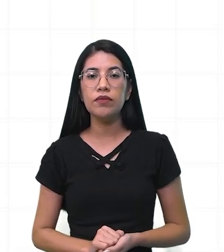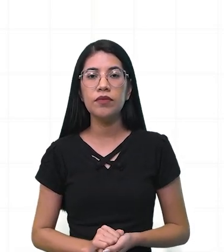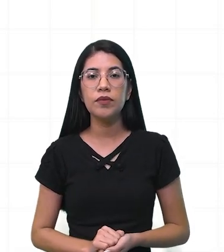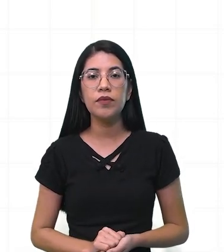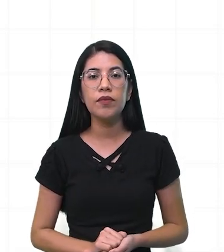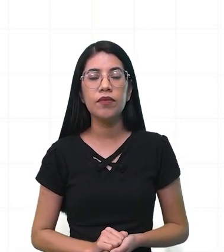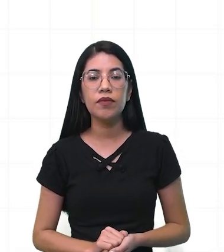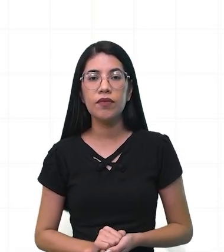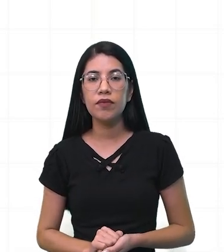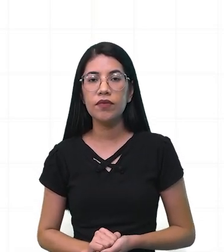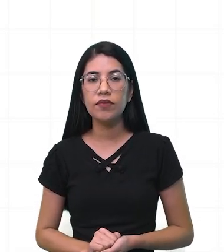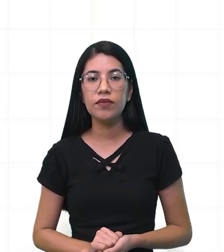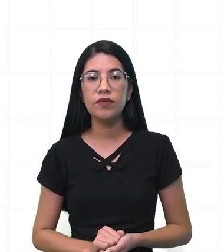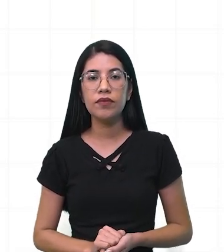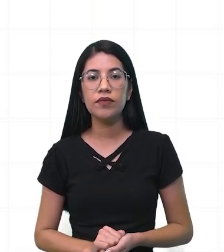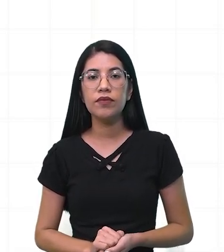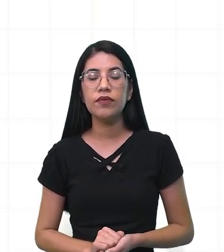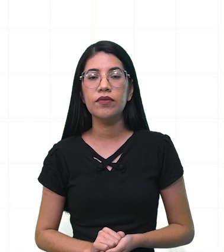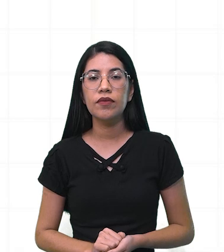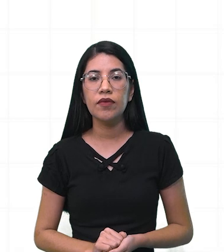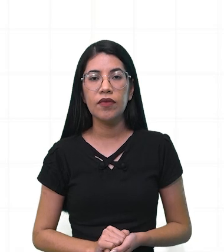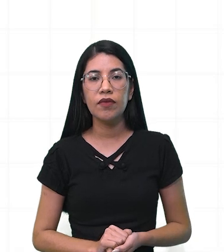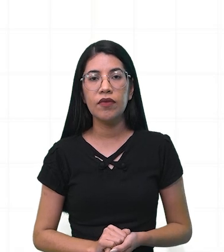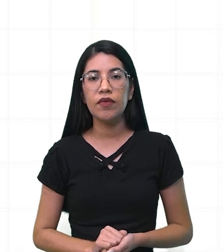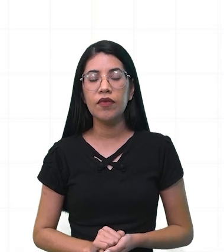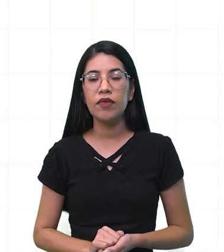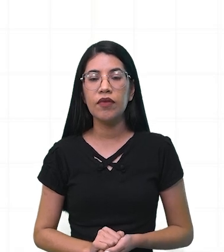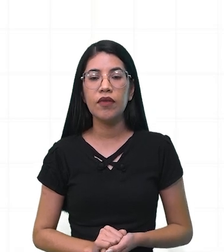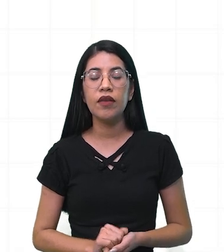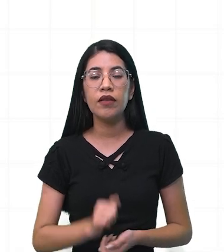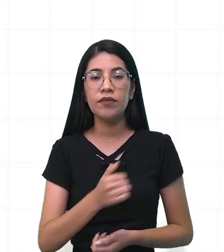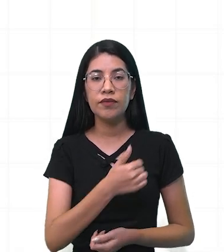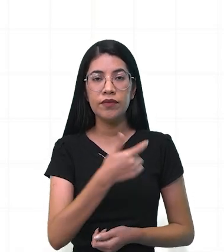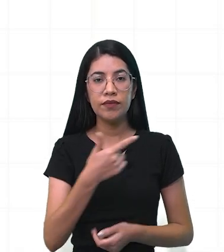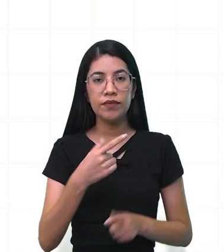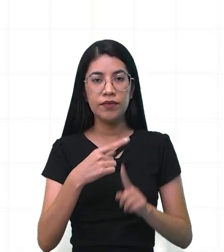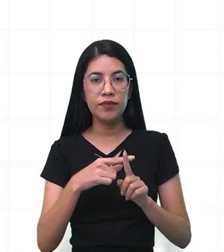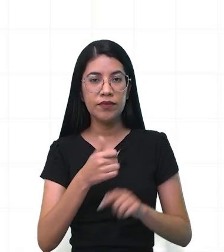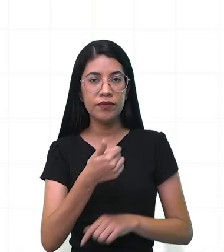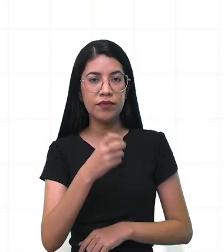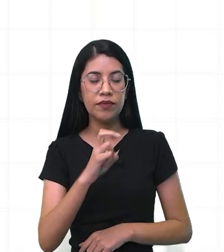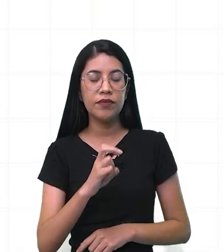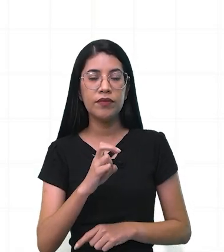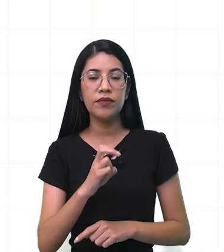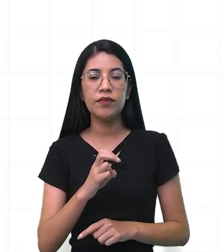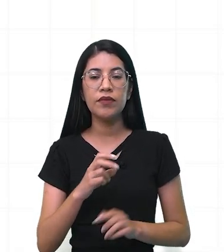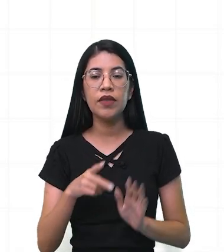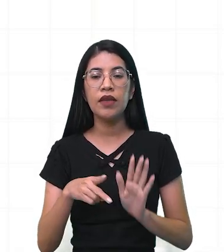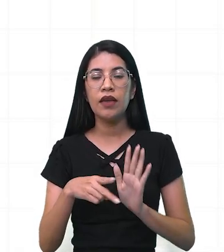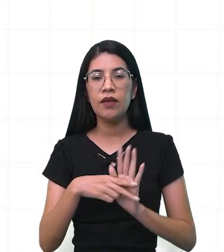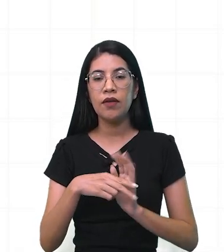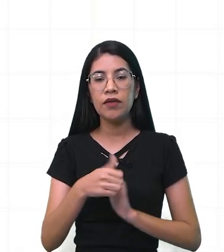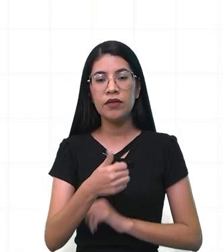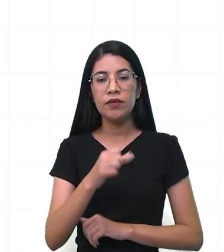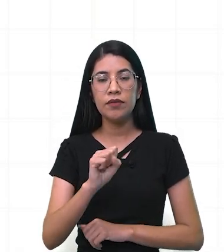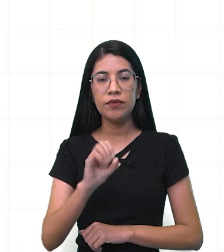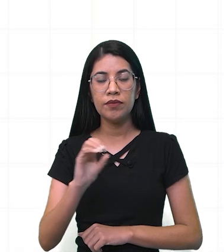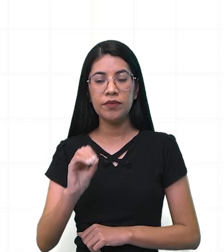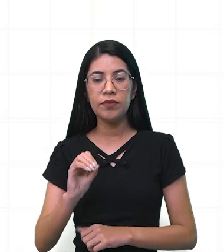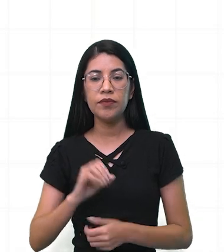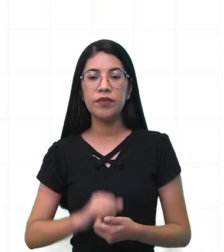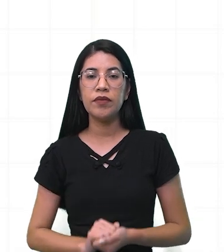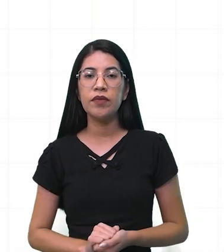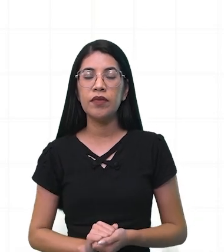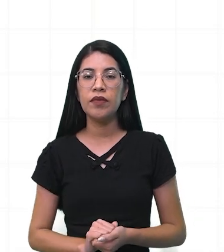e 12 vezes 5 é 60. Somando 120 mais 60, 180.